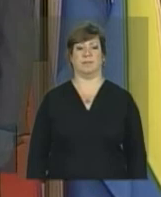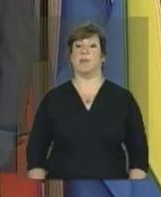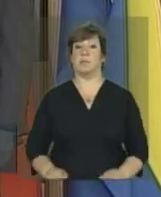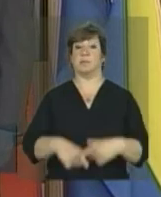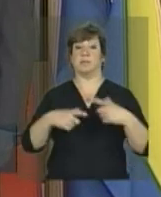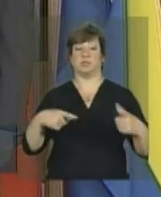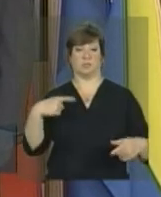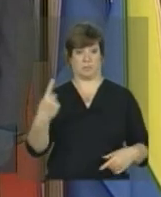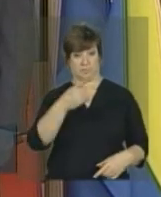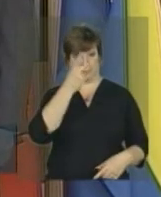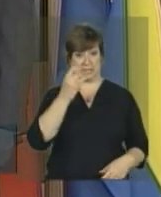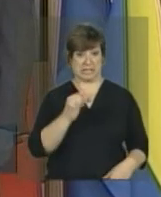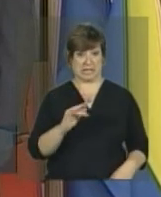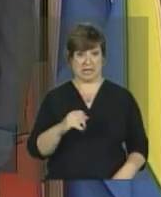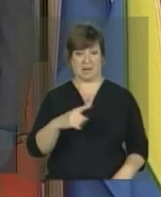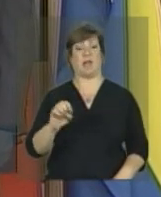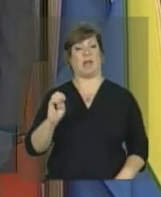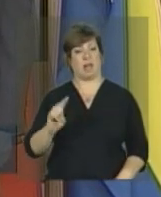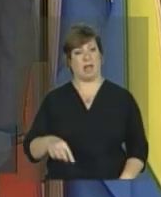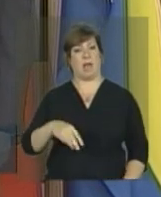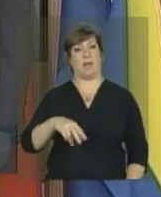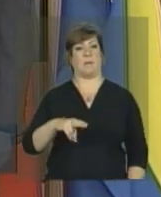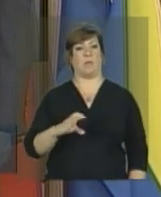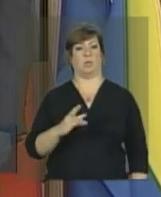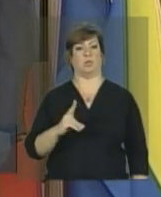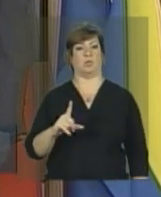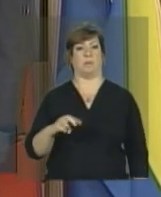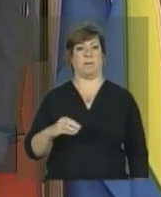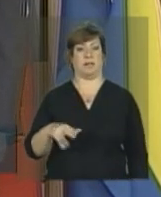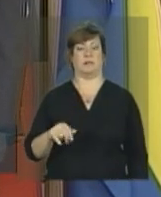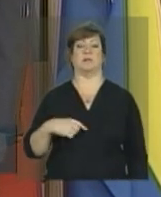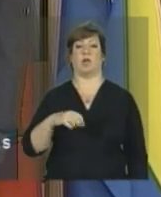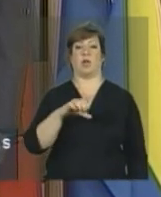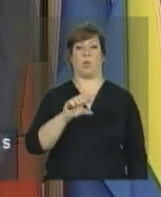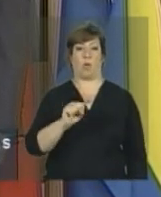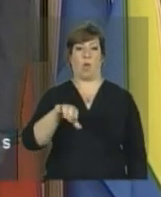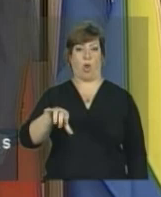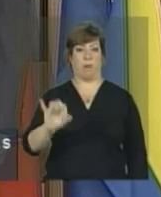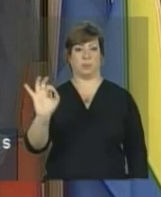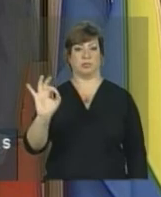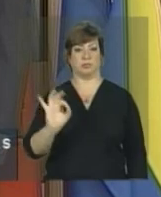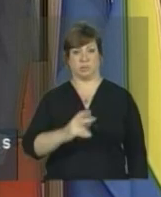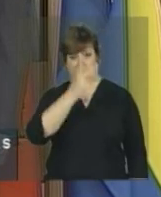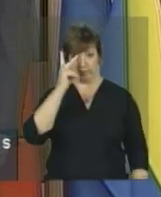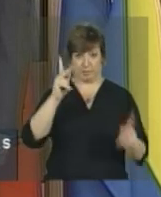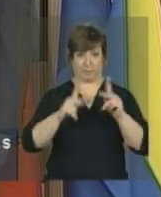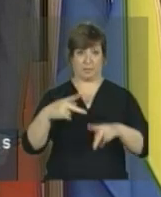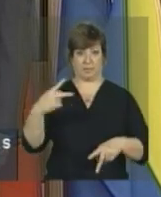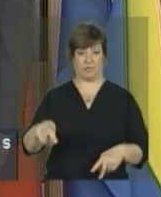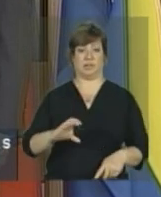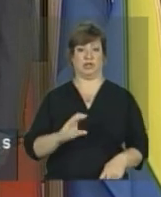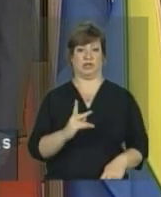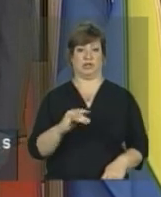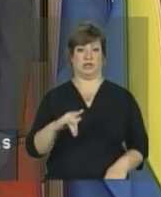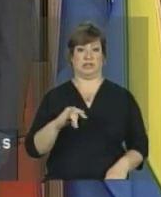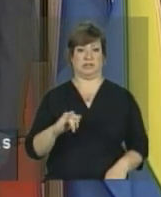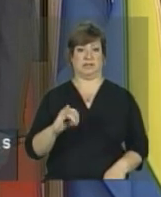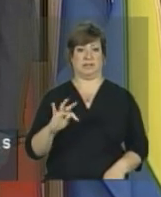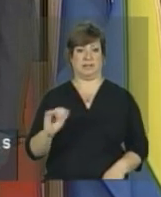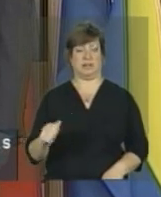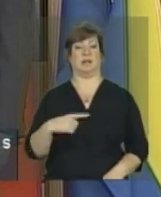A maioria dos iranianos é muçulmana, sendo 89% da população